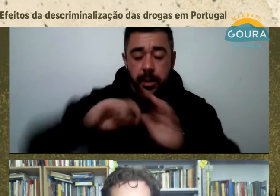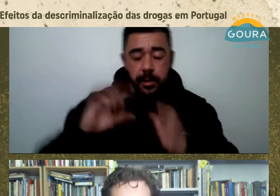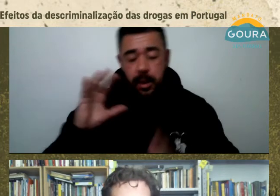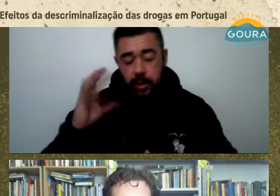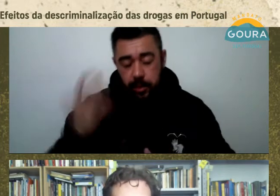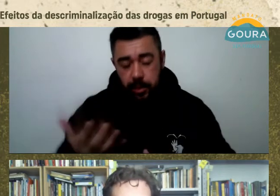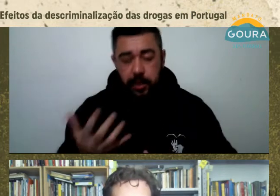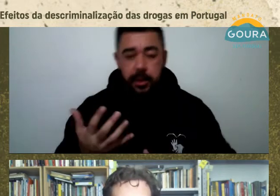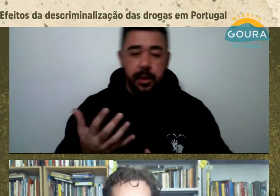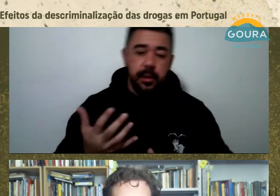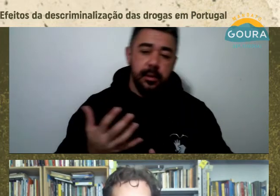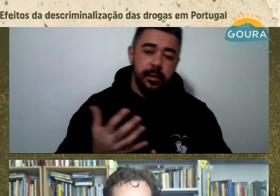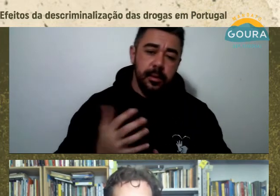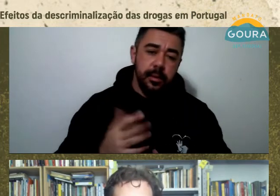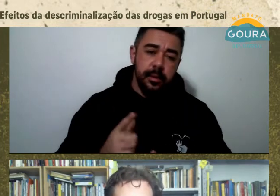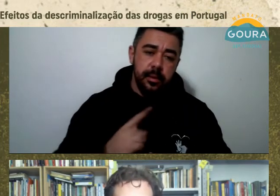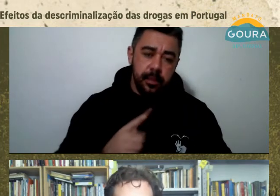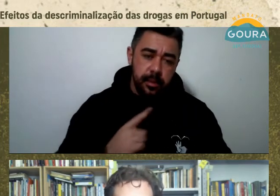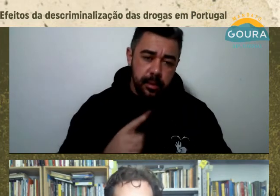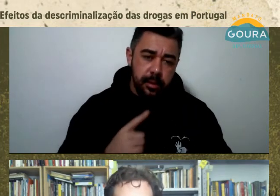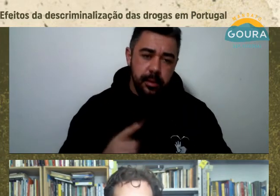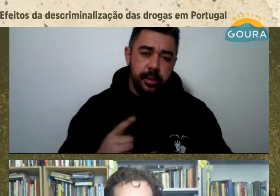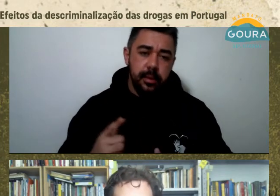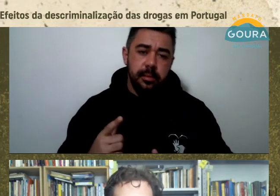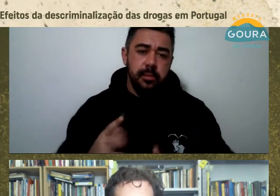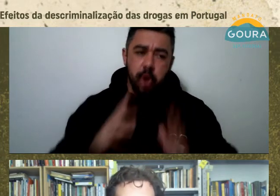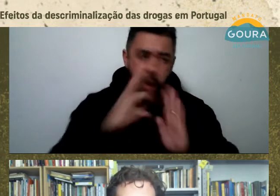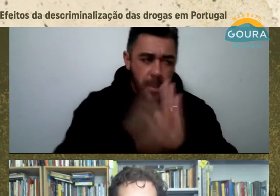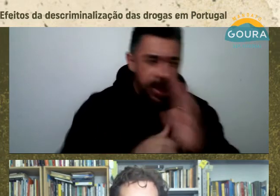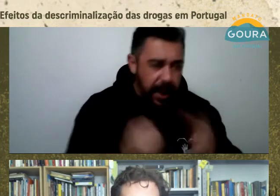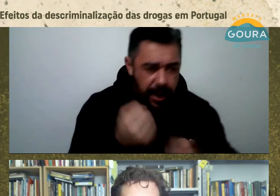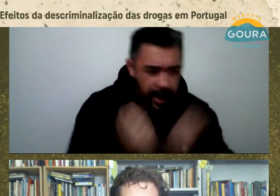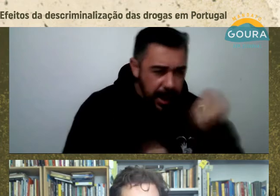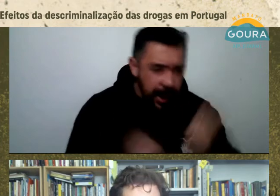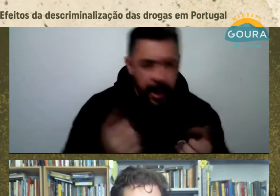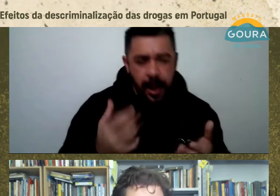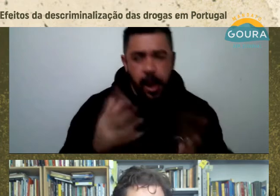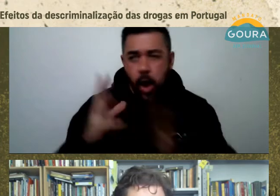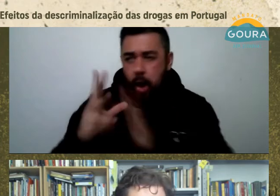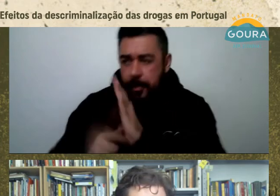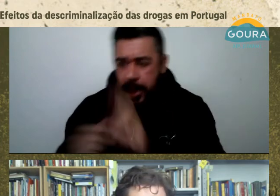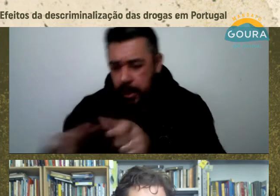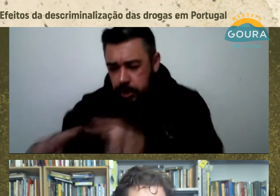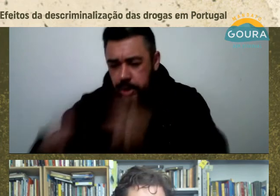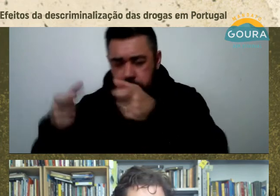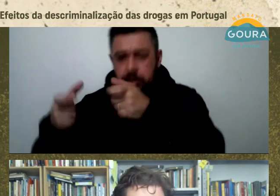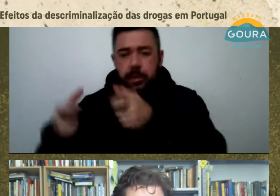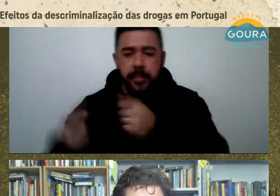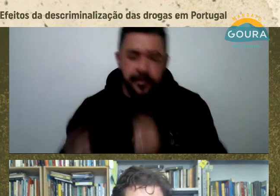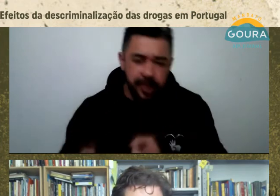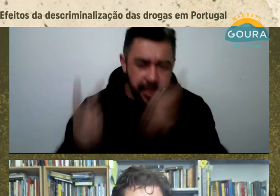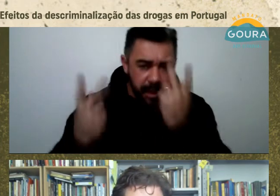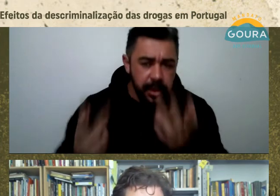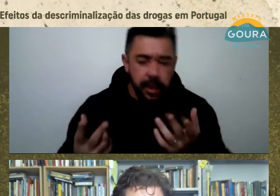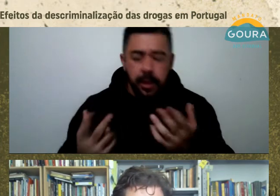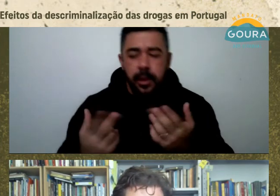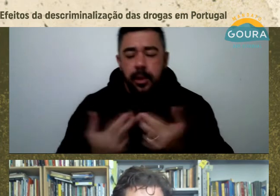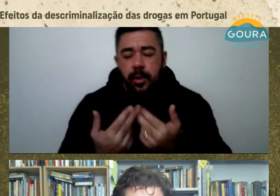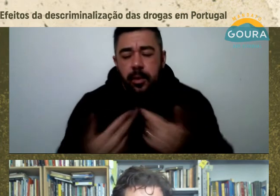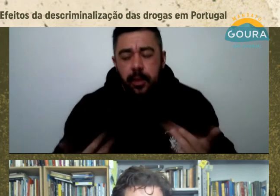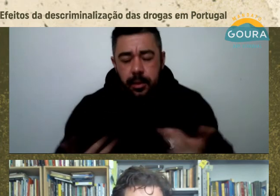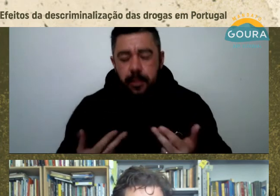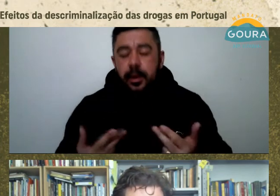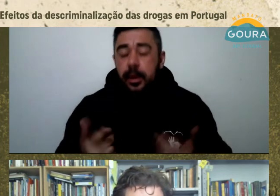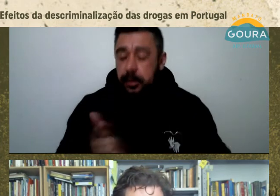por esticão, o partir o carro para roubar o rádio, enfim, esse tipo de coisas que tinham um